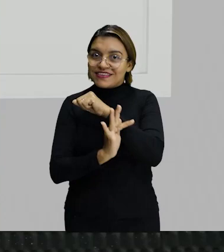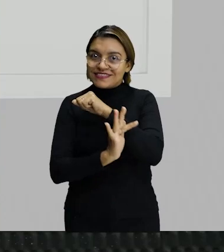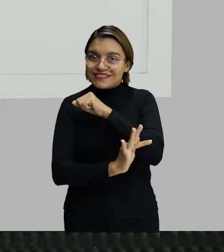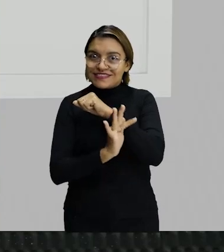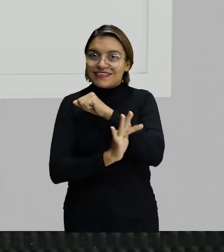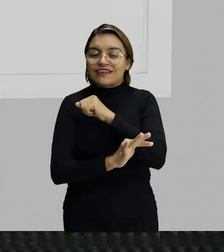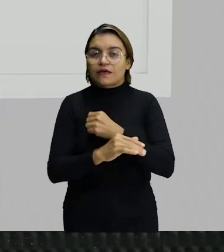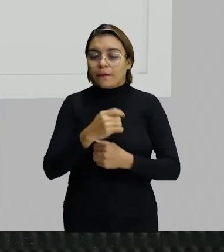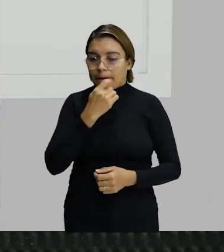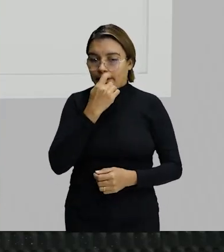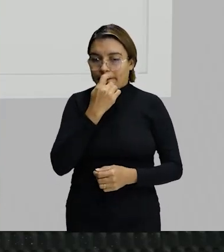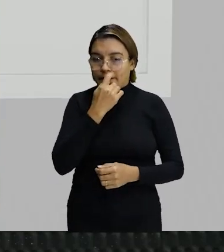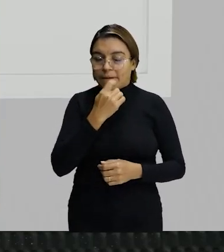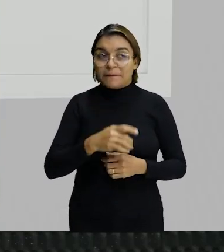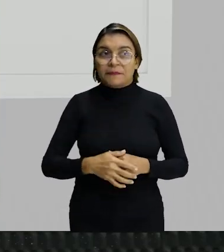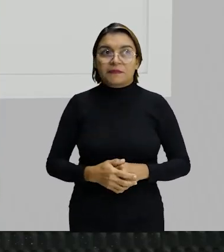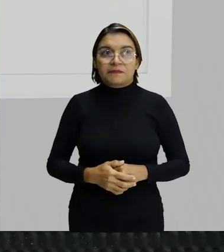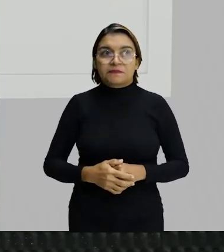Olha aqui, ó.